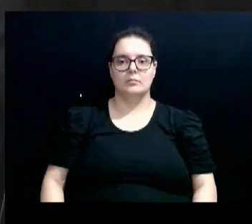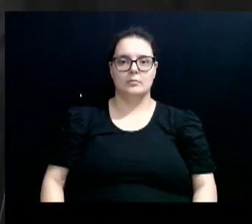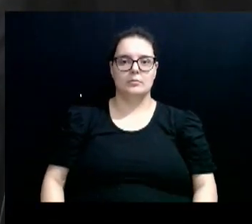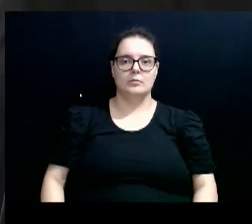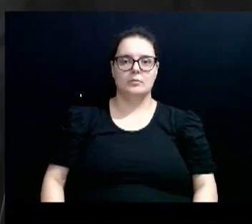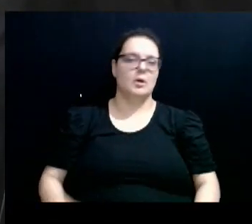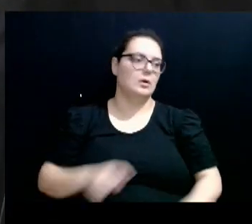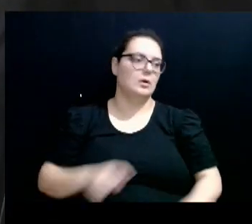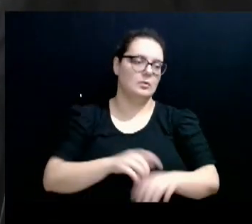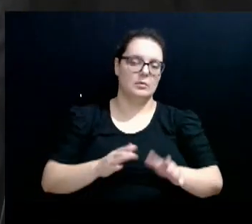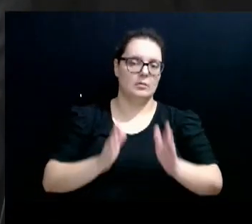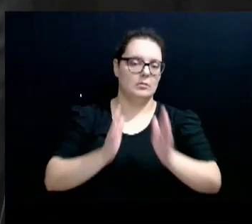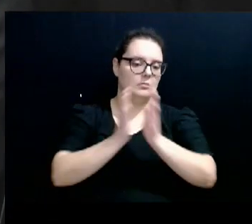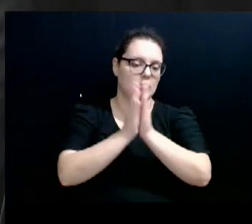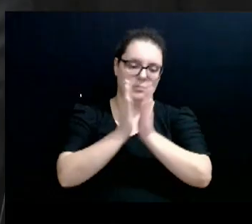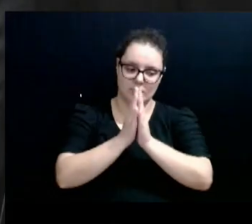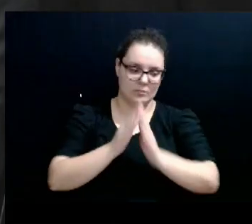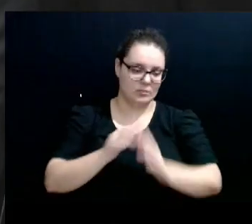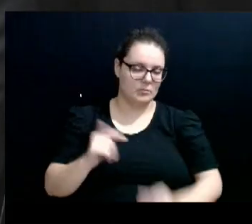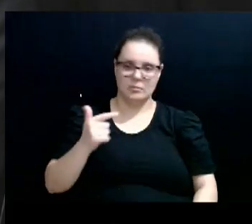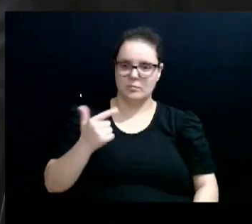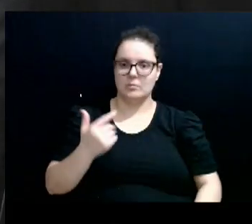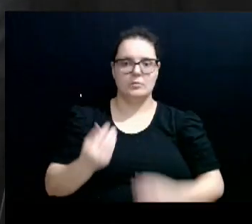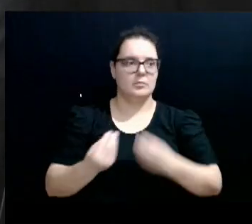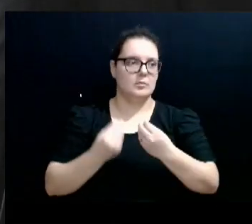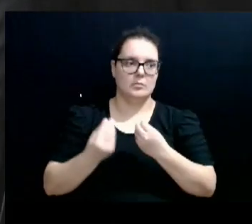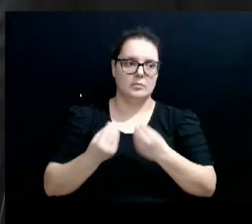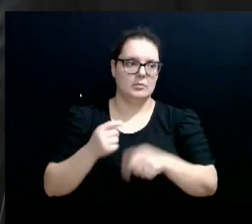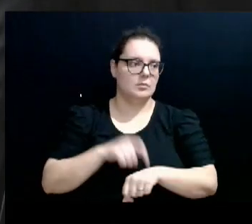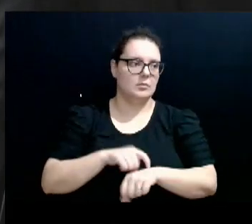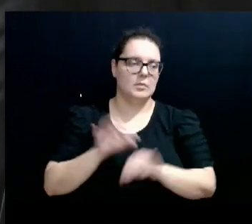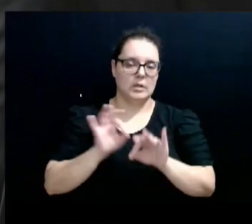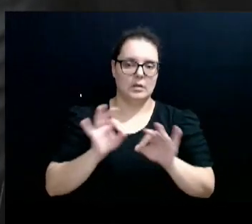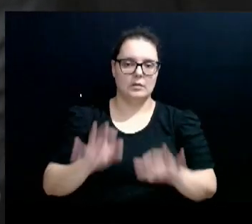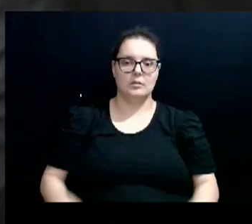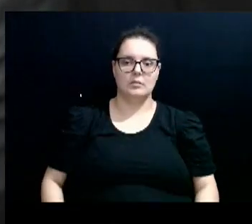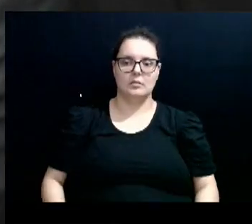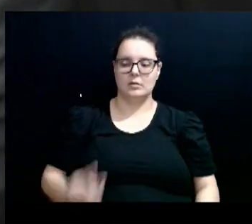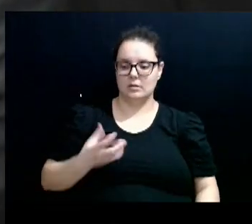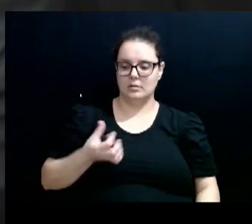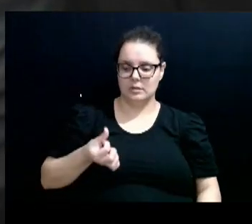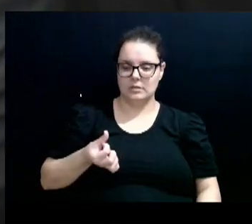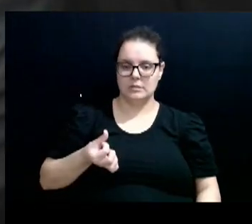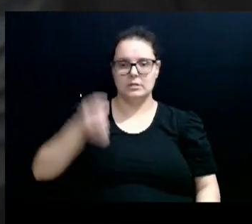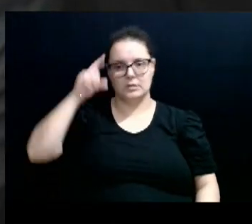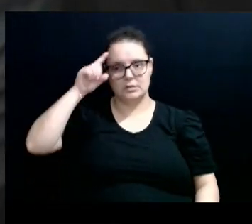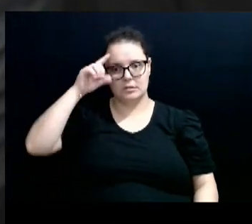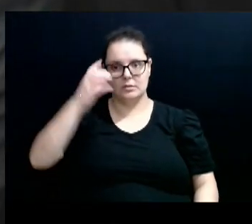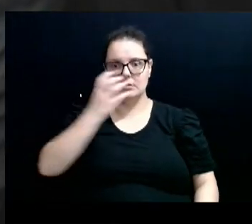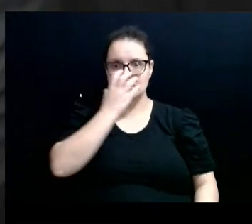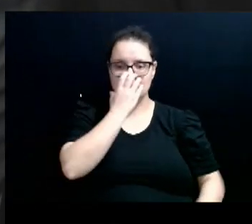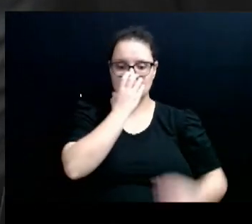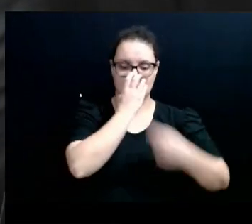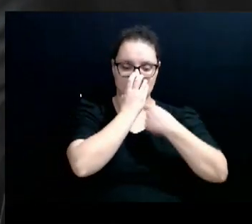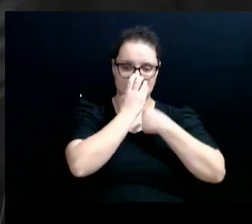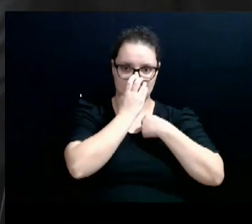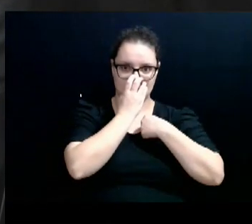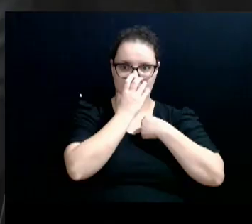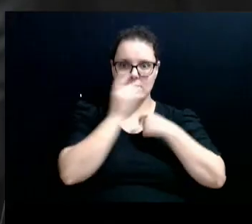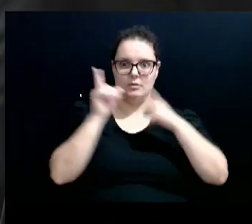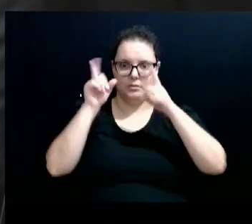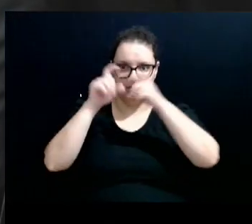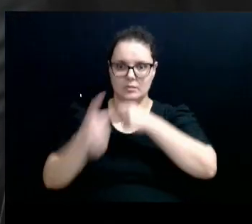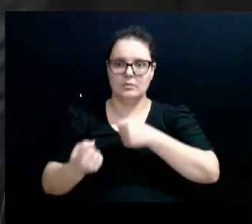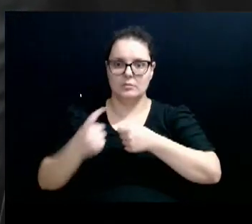oração. Não deu tempo para fazer mais nada. E eu fiquei 26 dias entubado. Eu tive dificuldade de voltar da intubação, tive